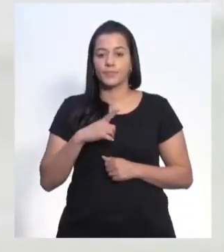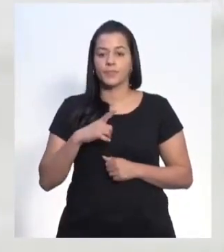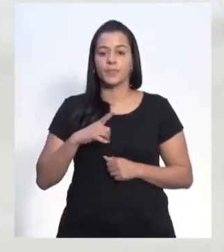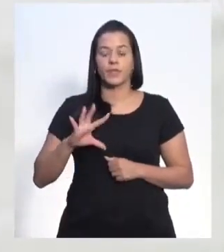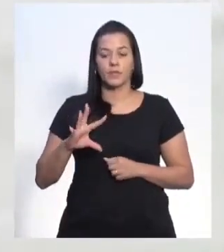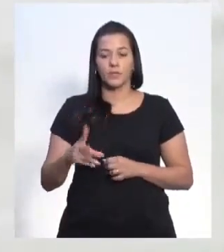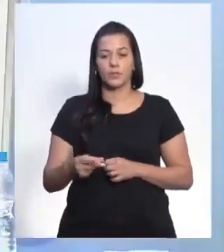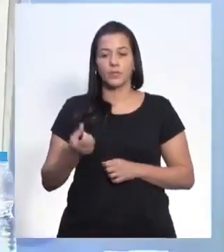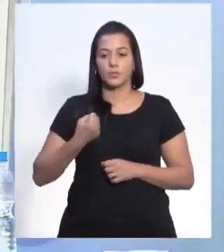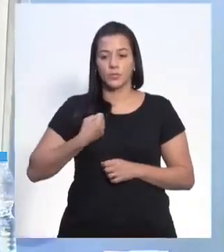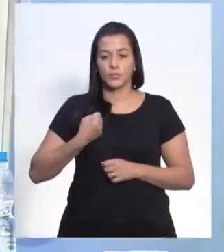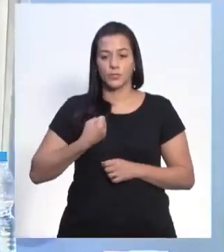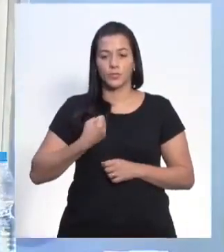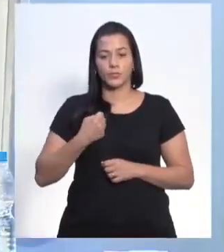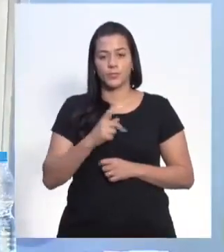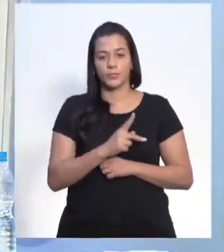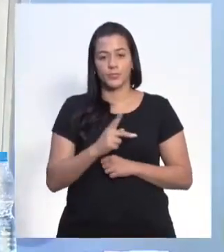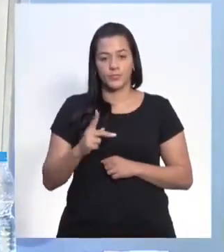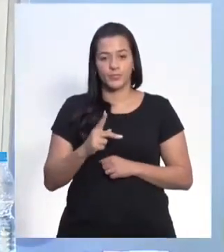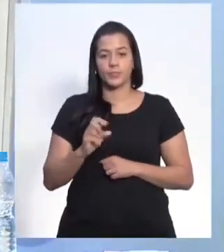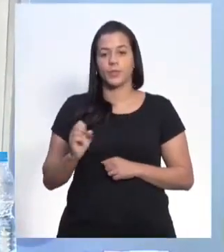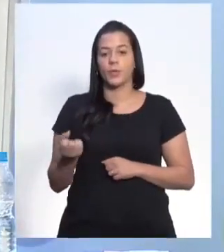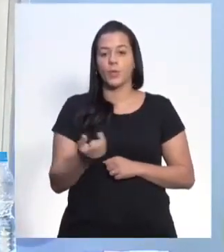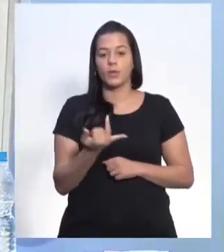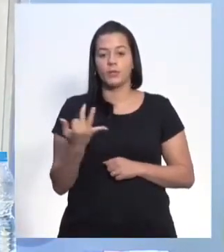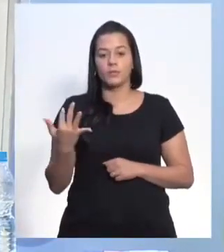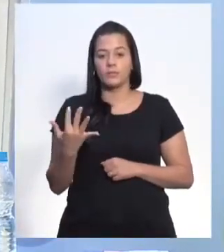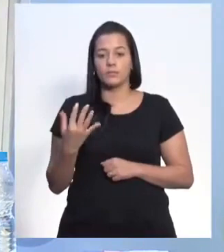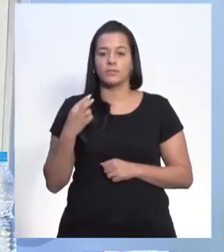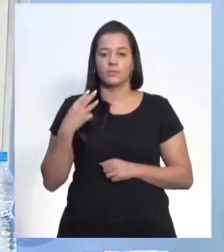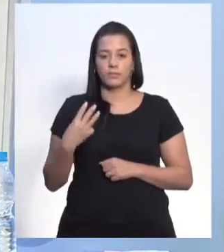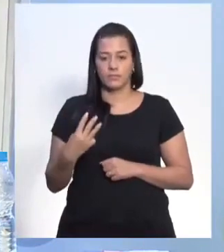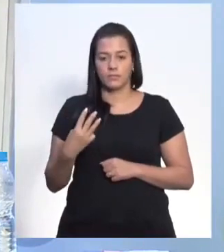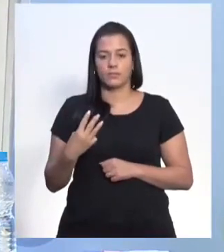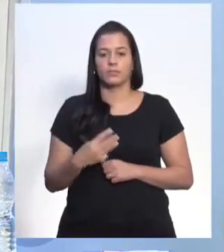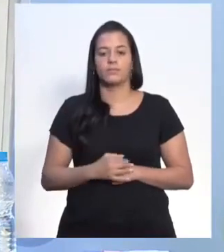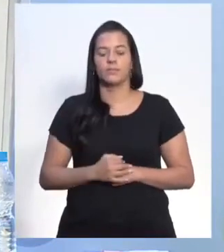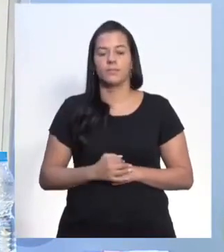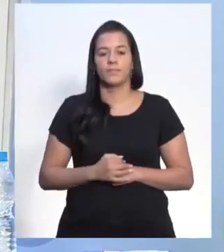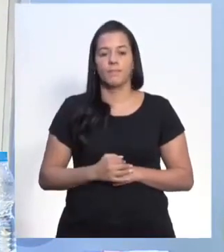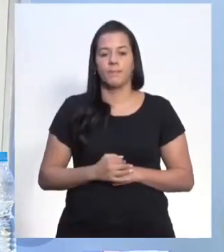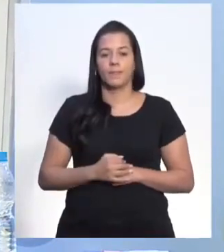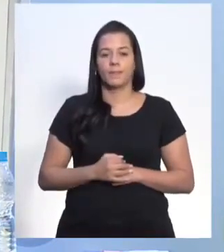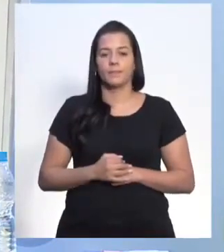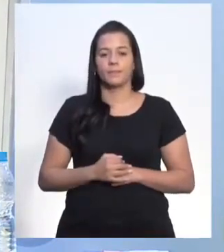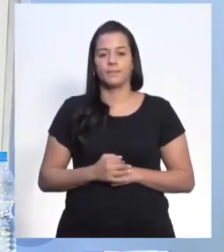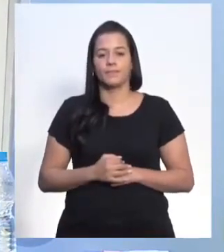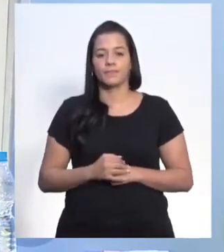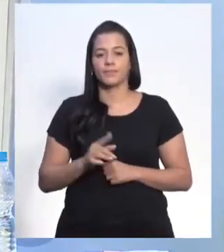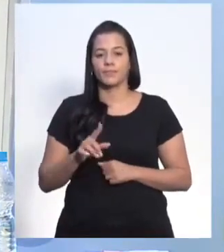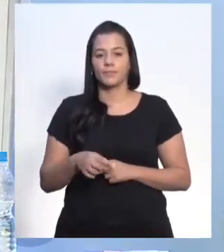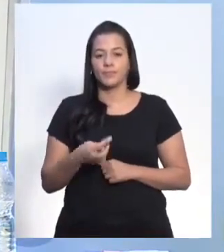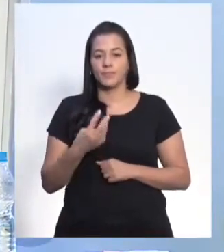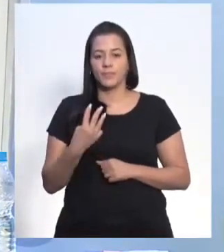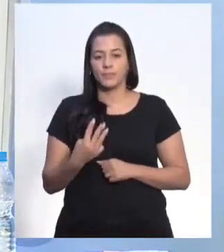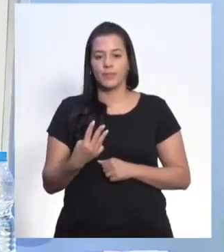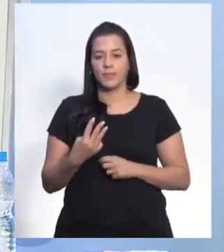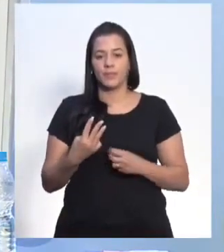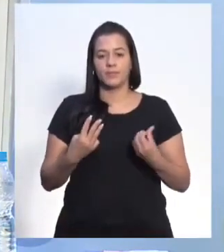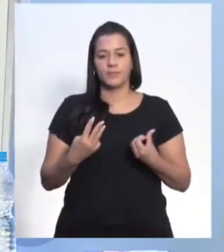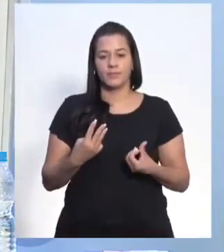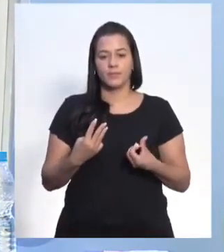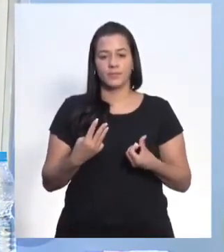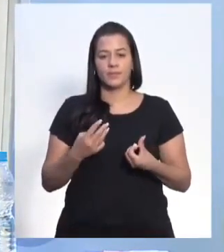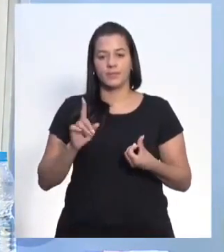nossos números pares. Quantos números são? 3. 3 de 6. Olha, exatamente metade deles,